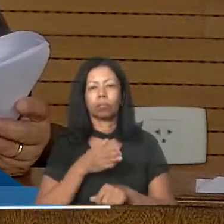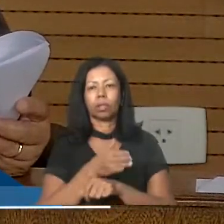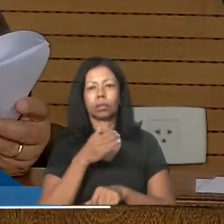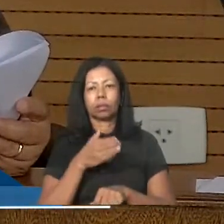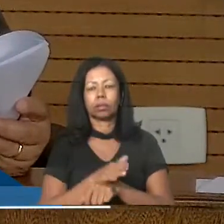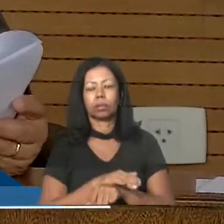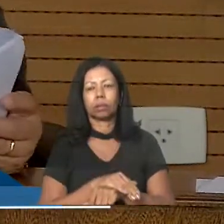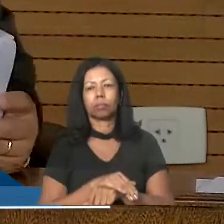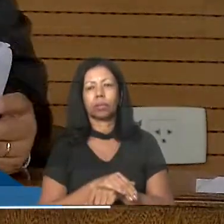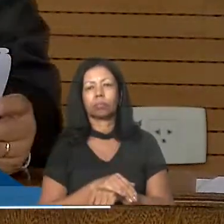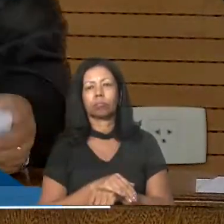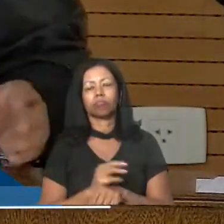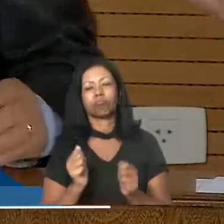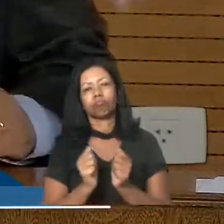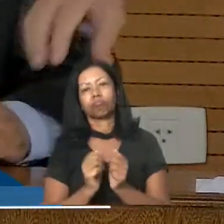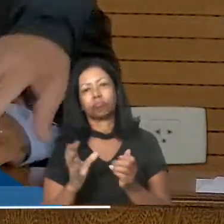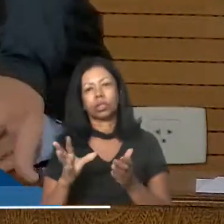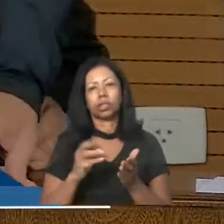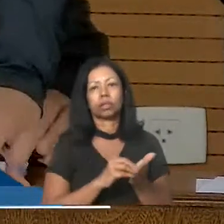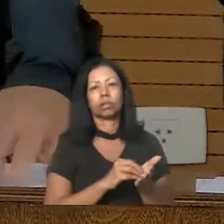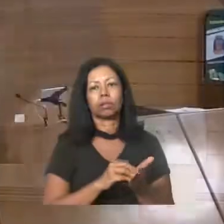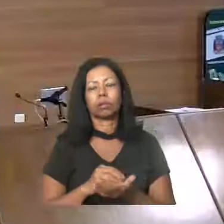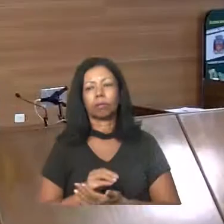membro, com restrição.